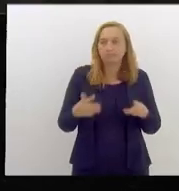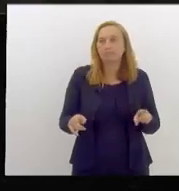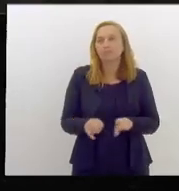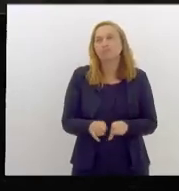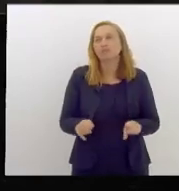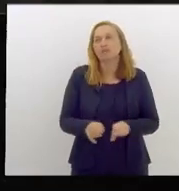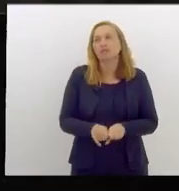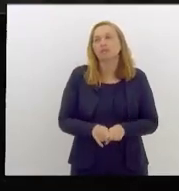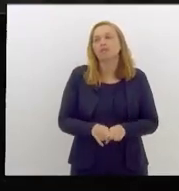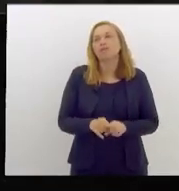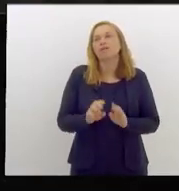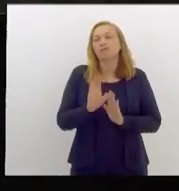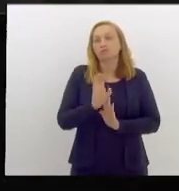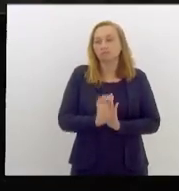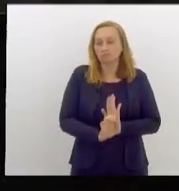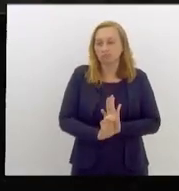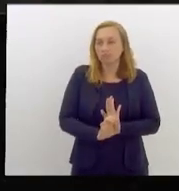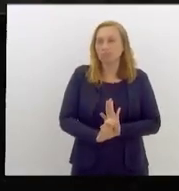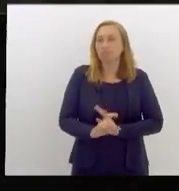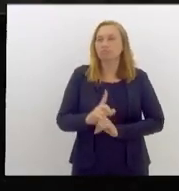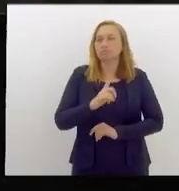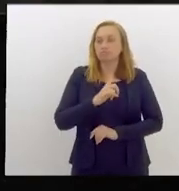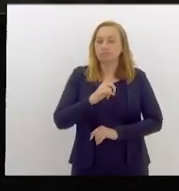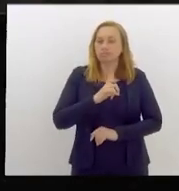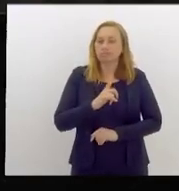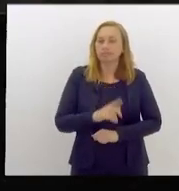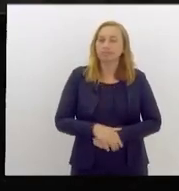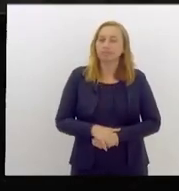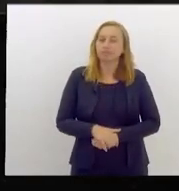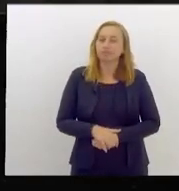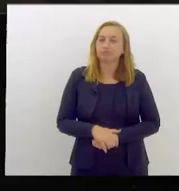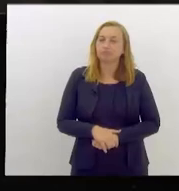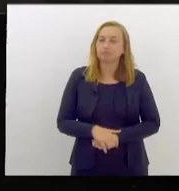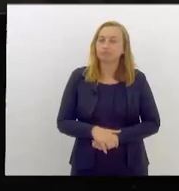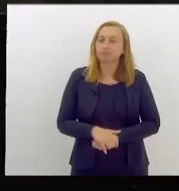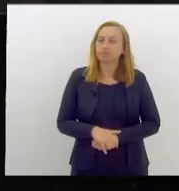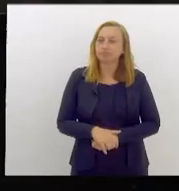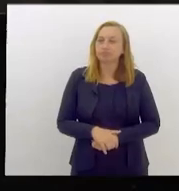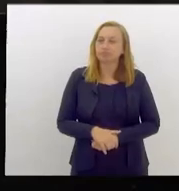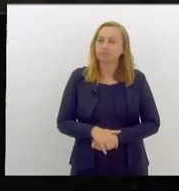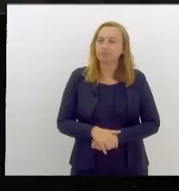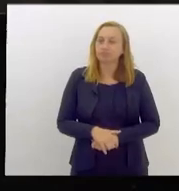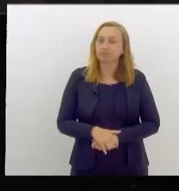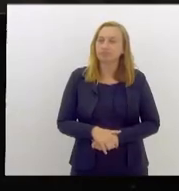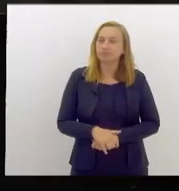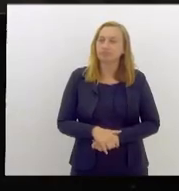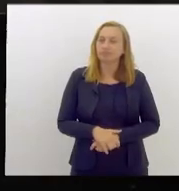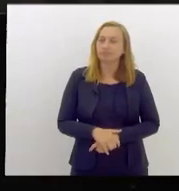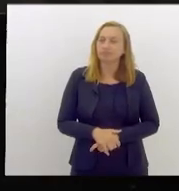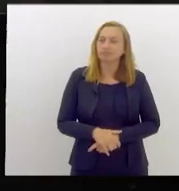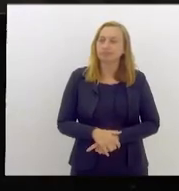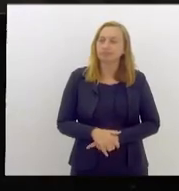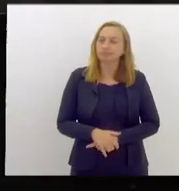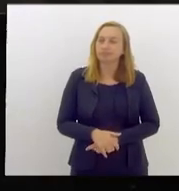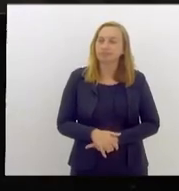aí emendas para que se tivesse uma maior apresentação maior é uma maior indicação